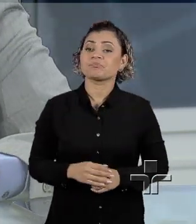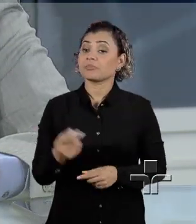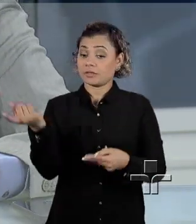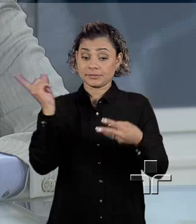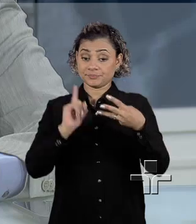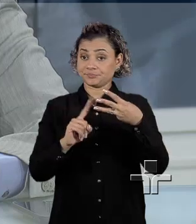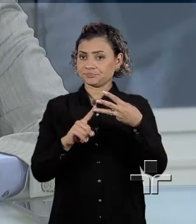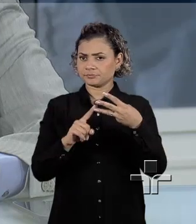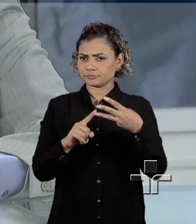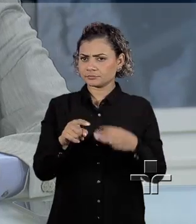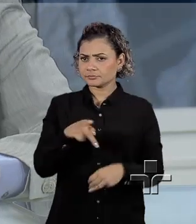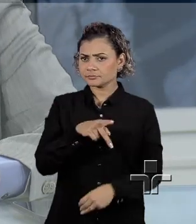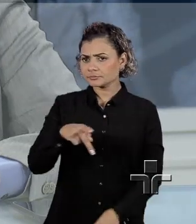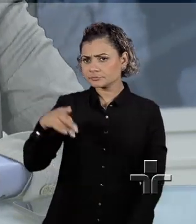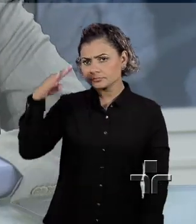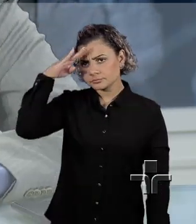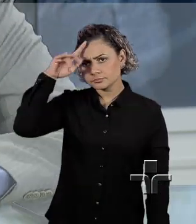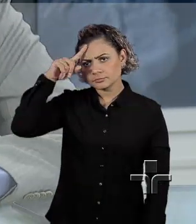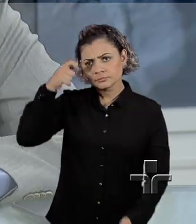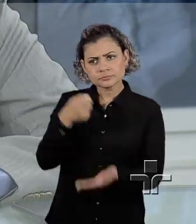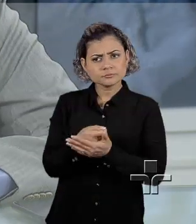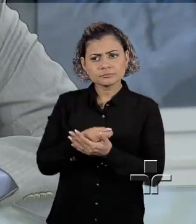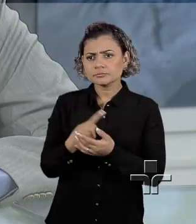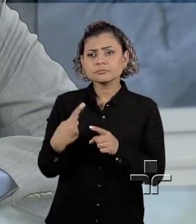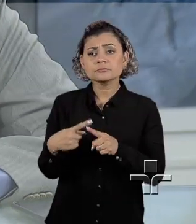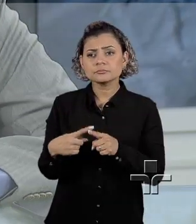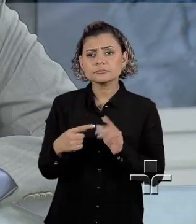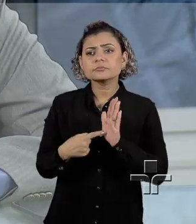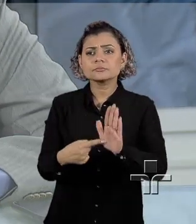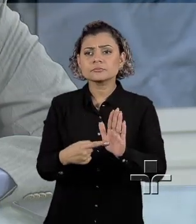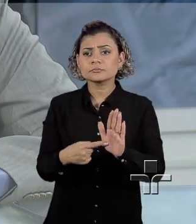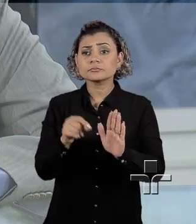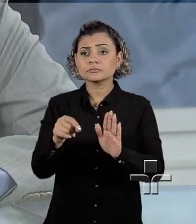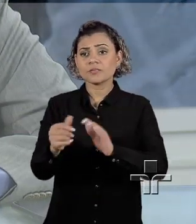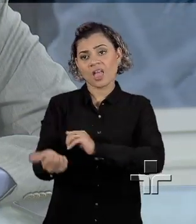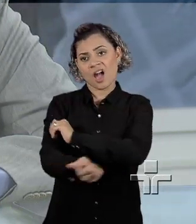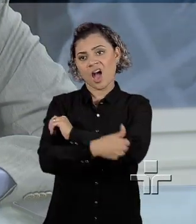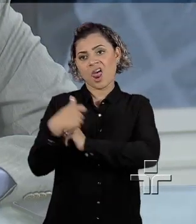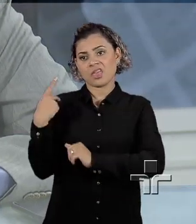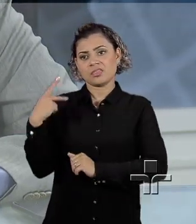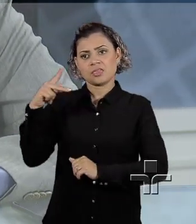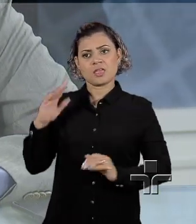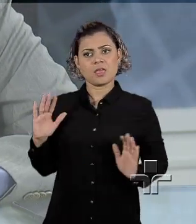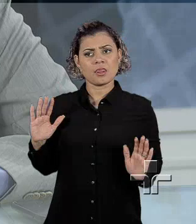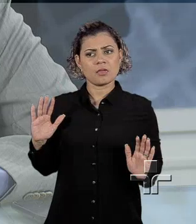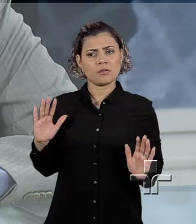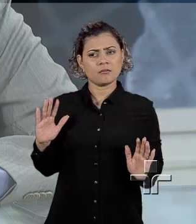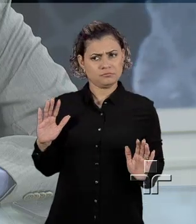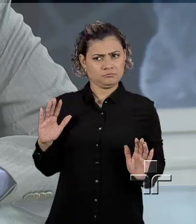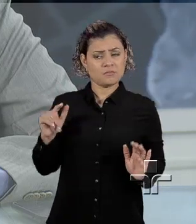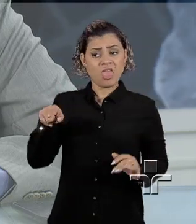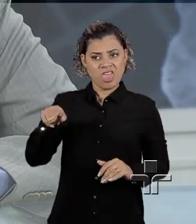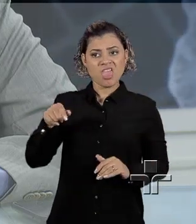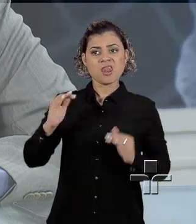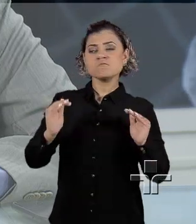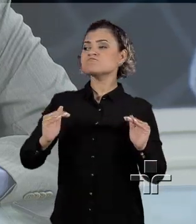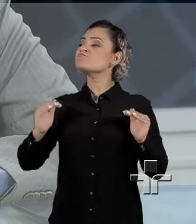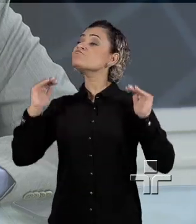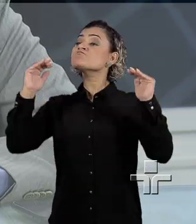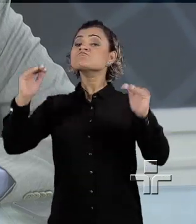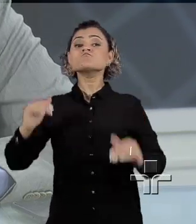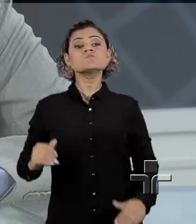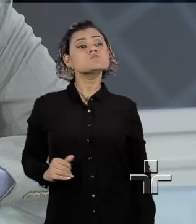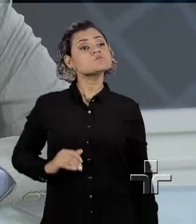lugar, Bolsonaro toma essa decisão, o que mostra o caráter do presidente. Realmente é autossuficiente, pode ouvir